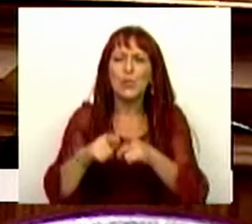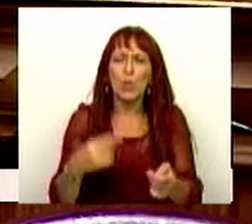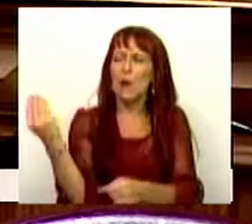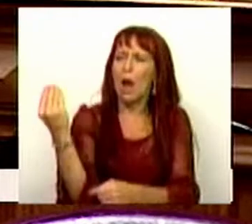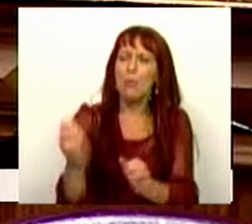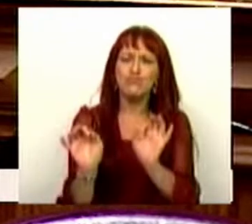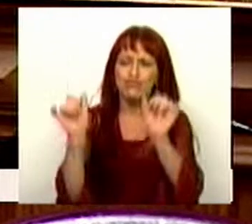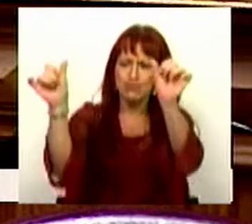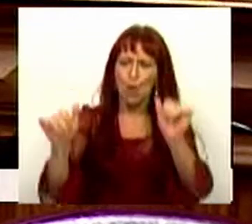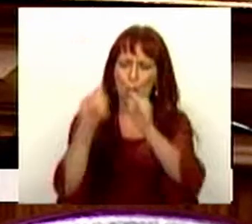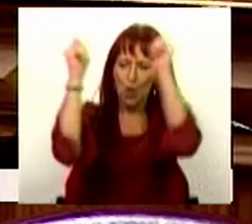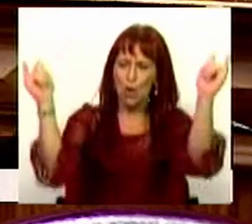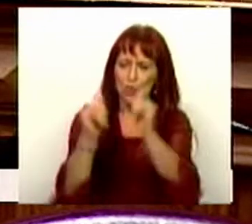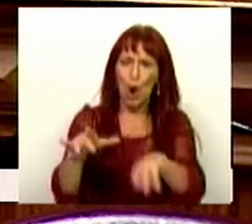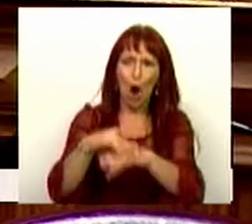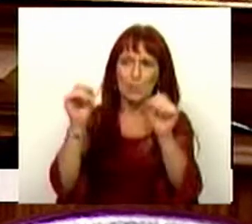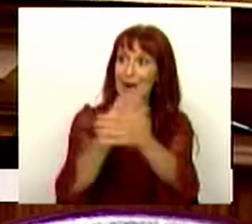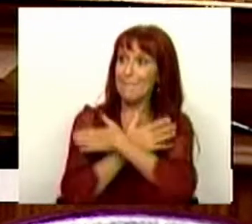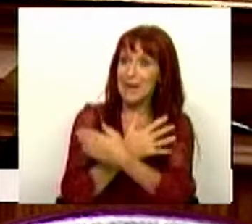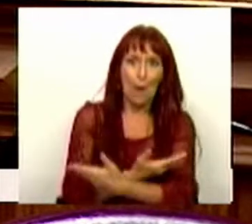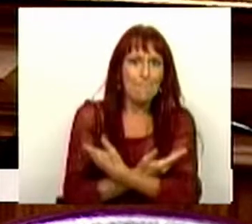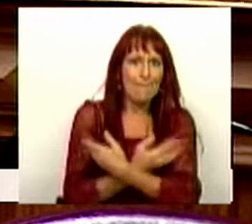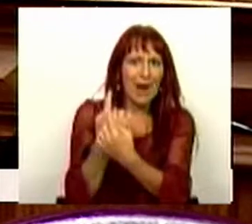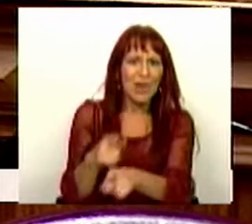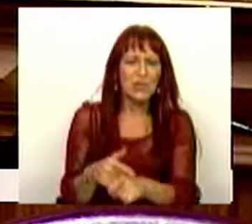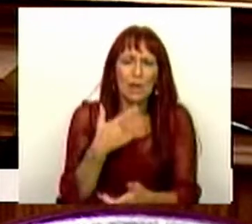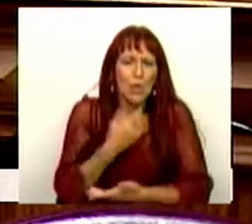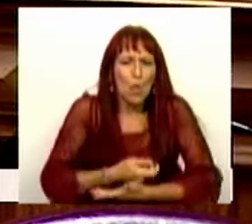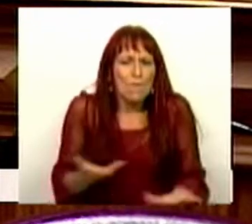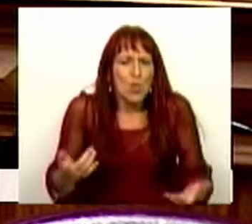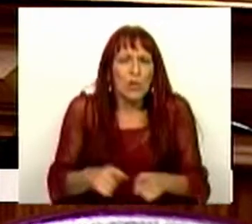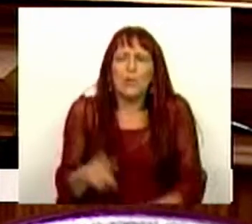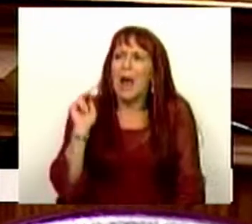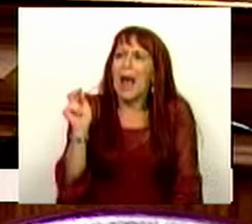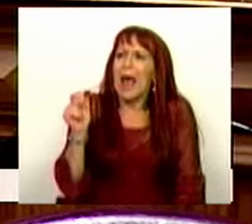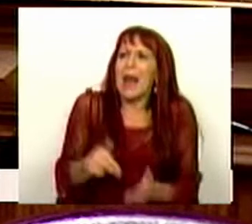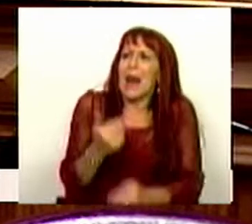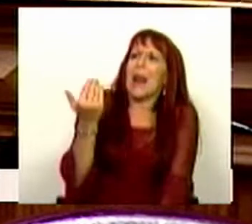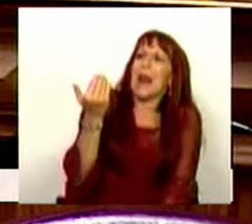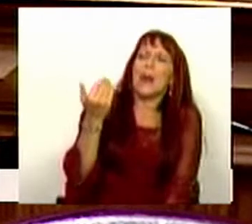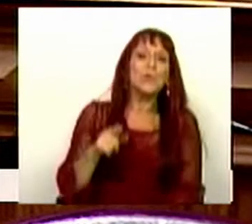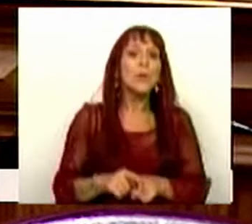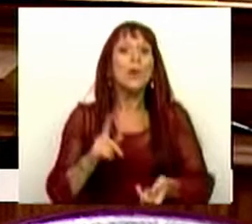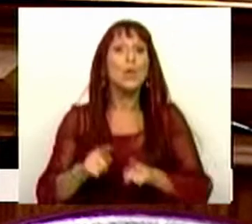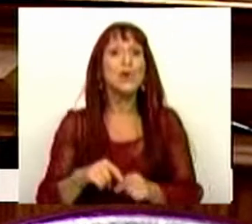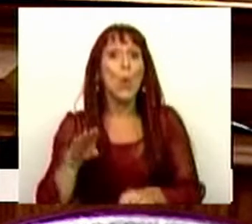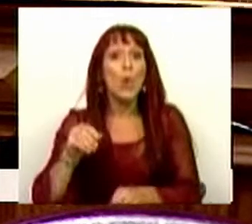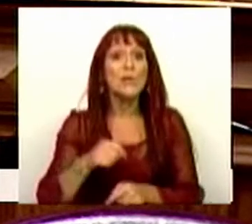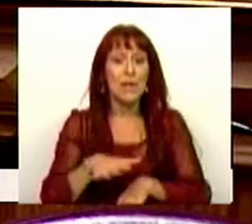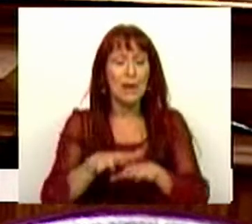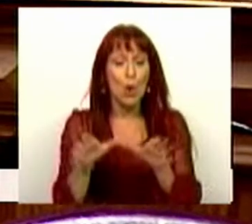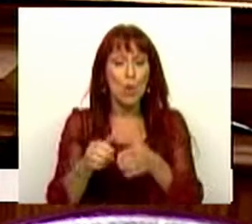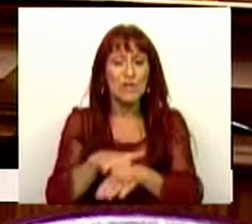excelência, classificado internacionalmente como hospital amigo dos bebés. Não podíamos ficar décadas à espera. É então que o Conselho de Administração